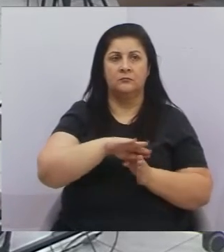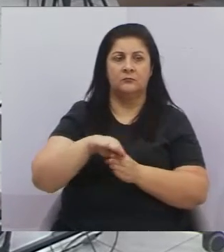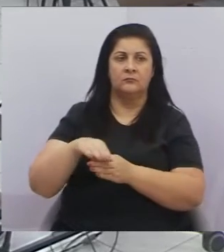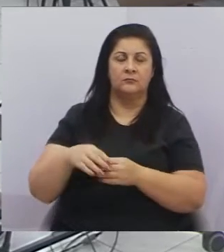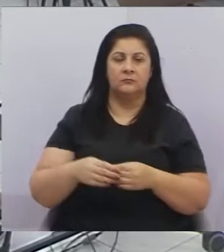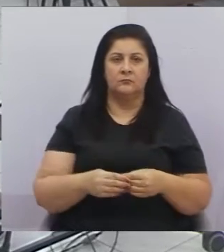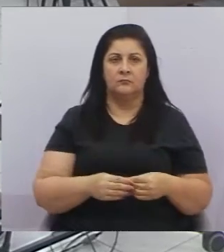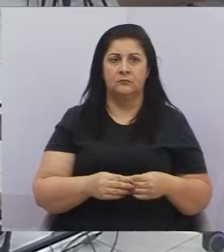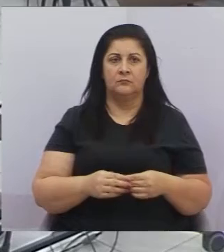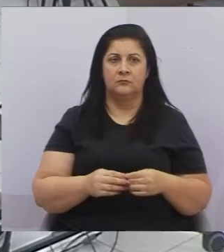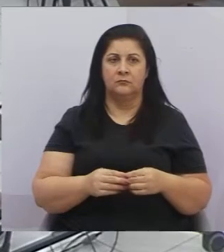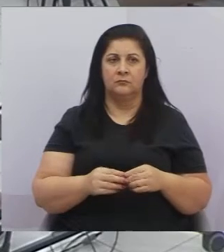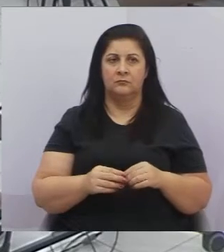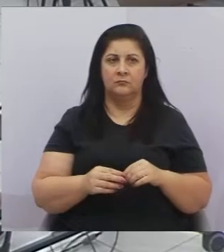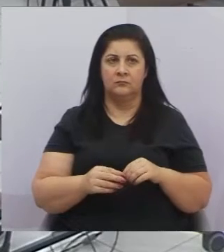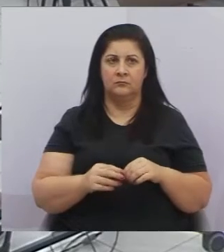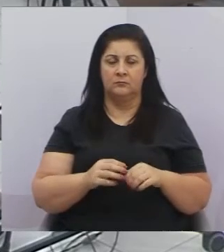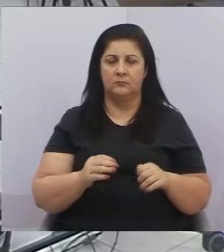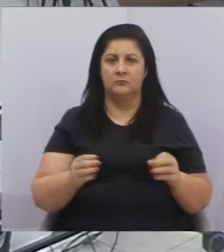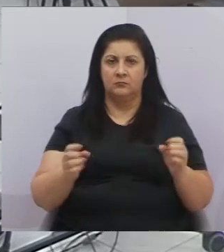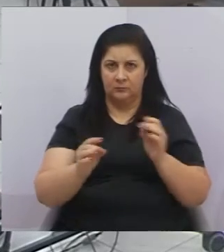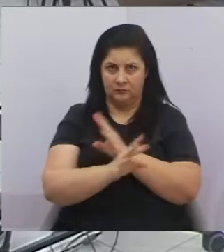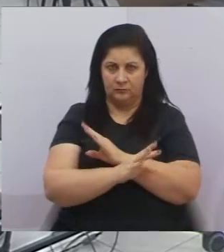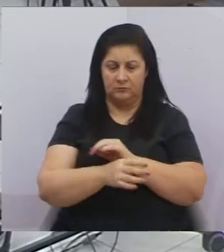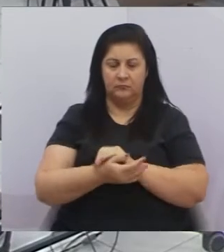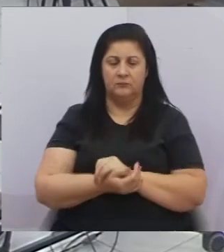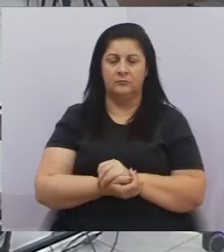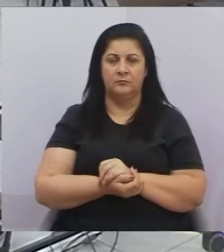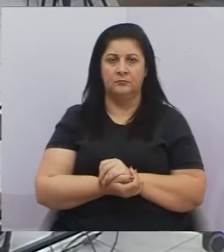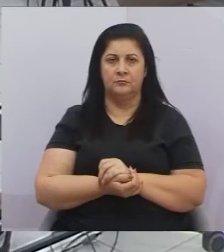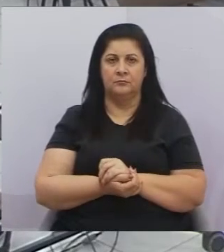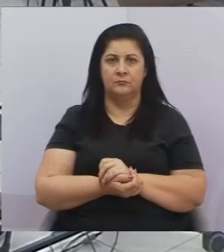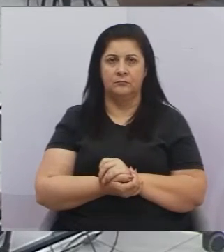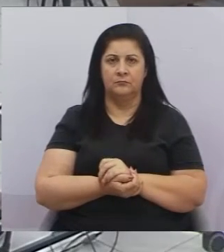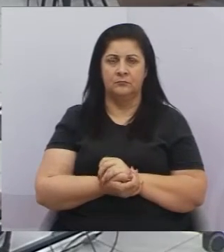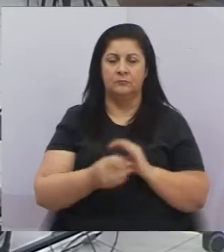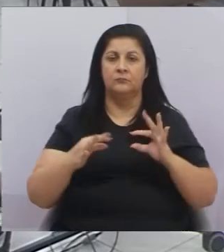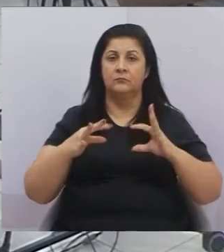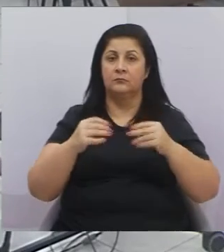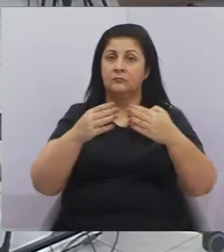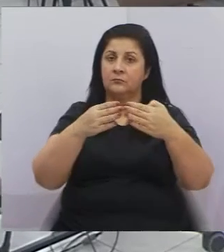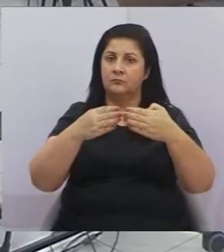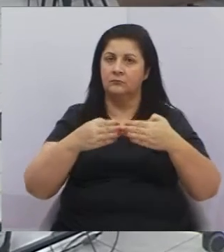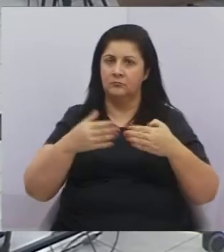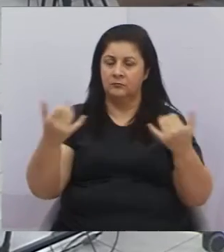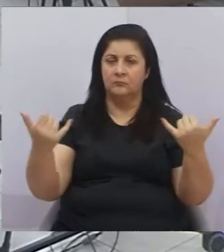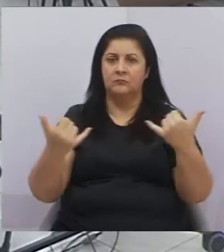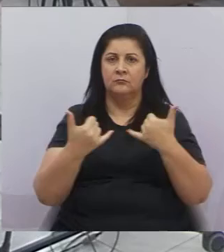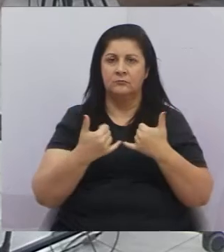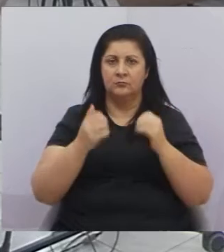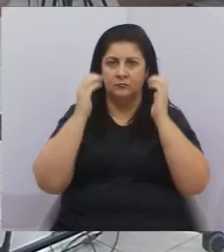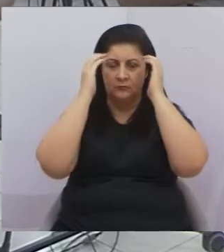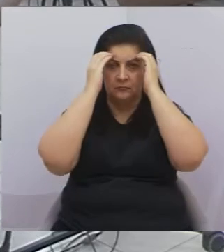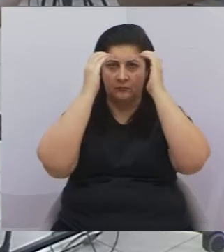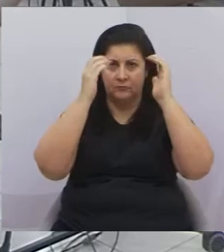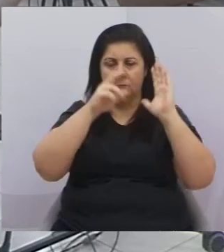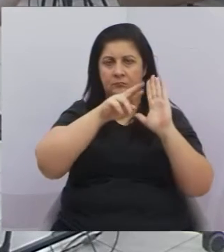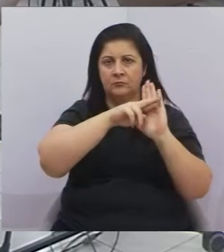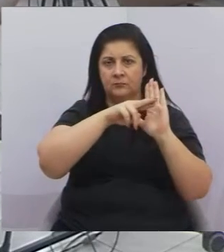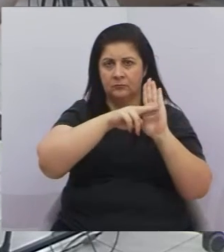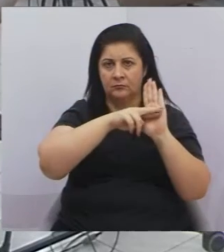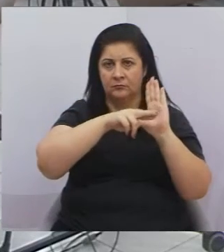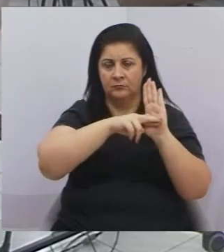informação. Não temos mais pedido de informação. Os pedidos de informações foram apreciados na forma